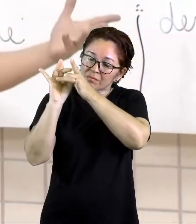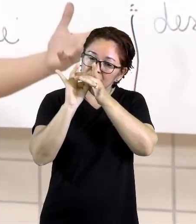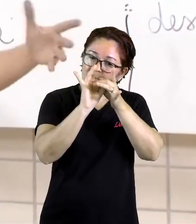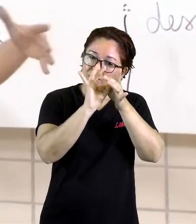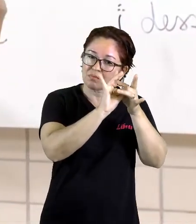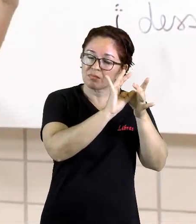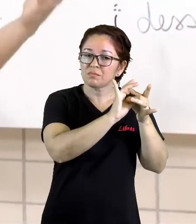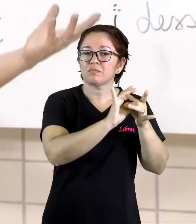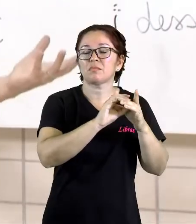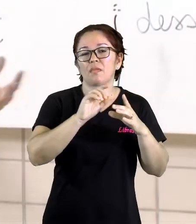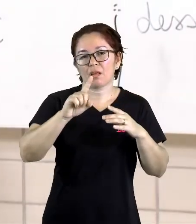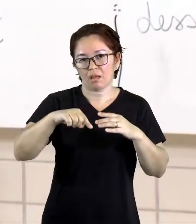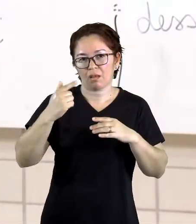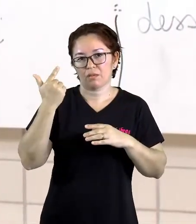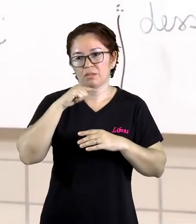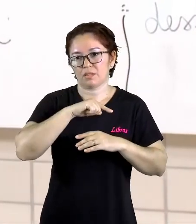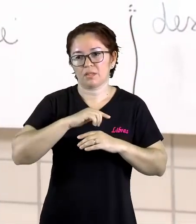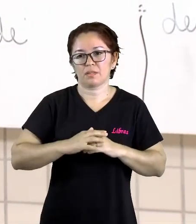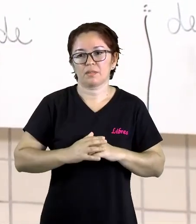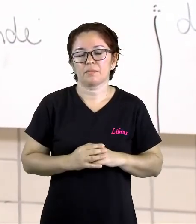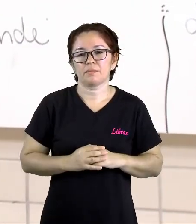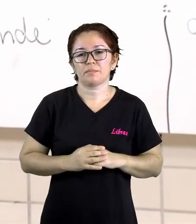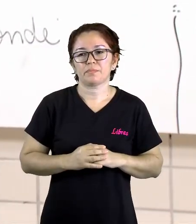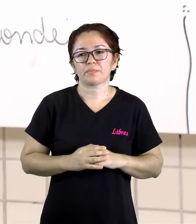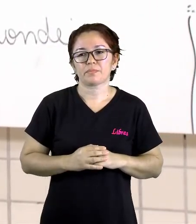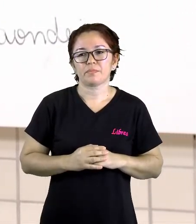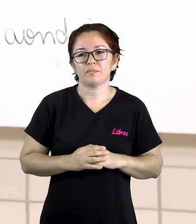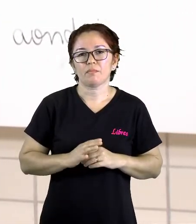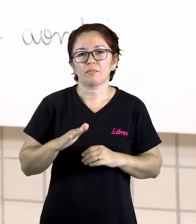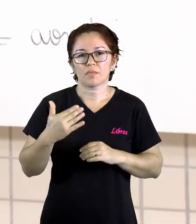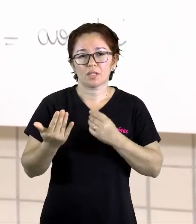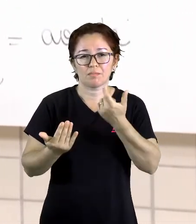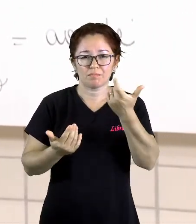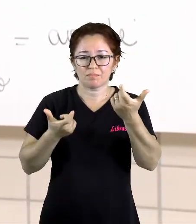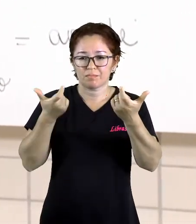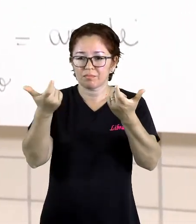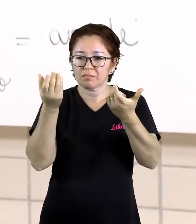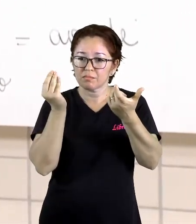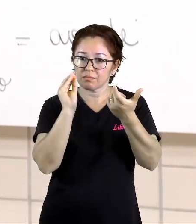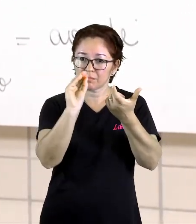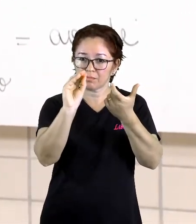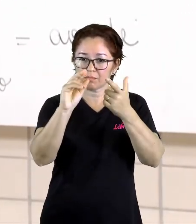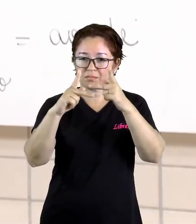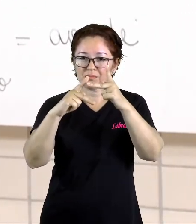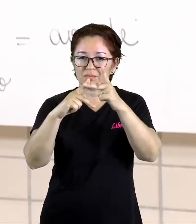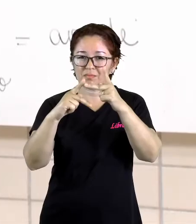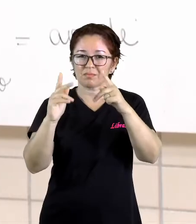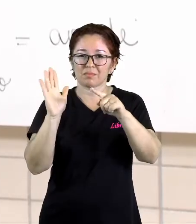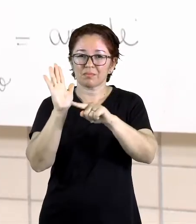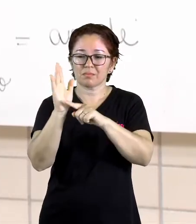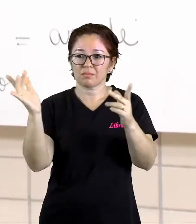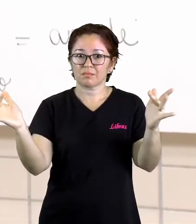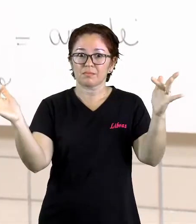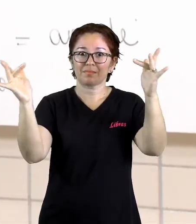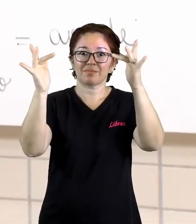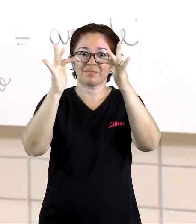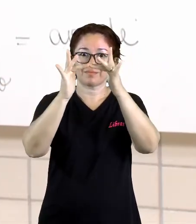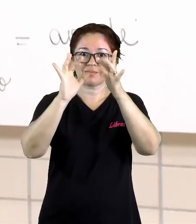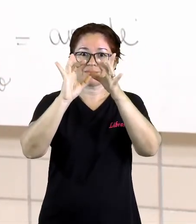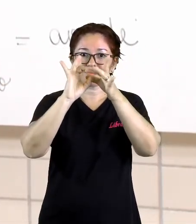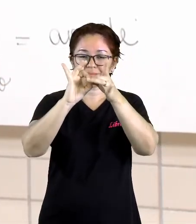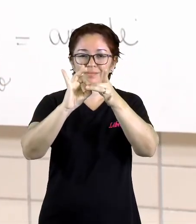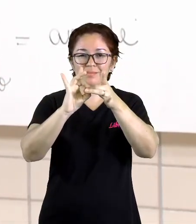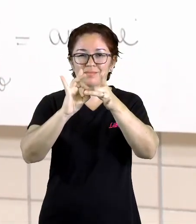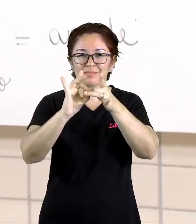complementando o significado da primeira palavra, né, que foi quando houve essa ligação. Vamos